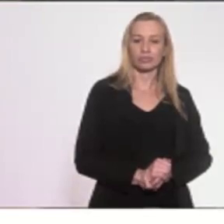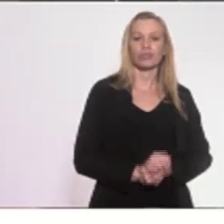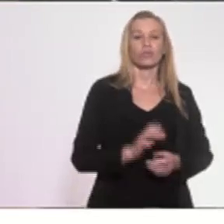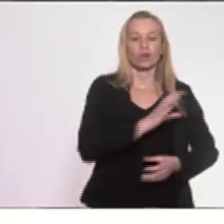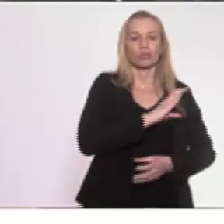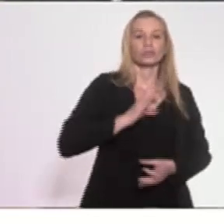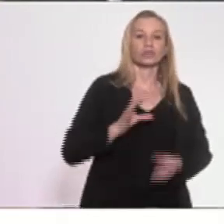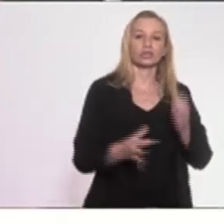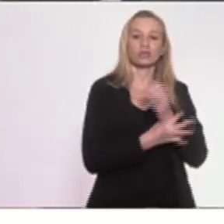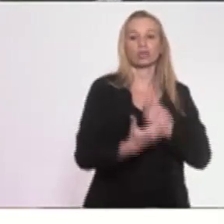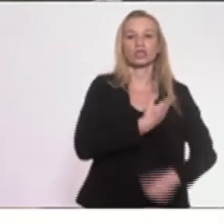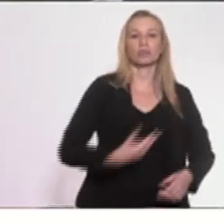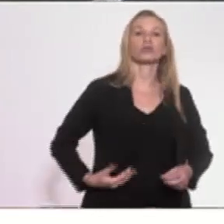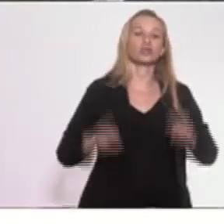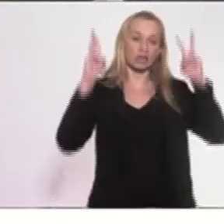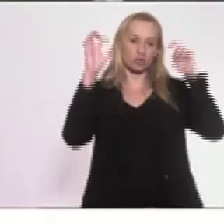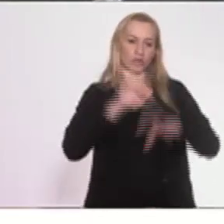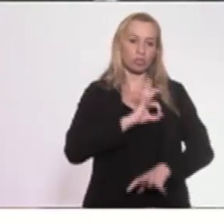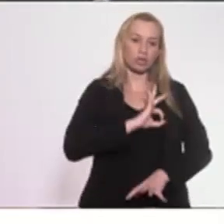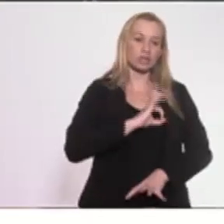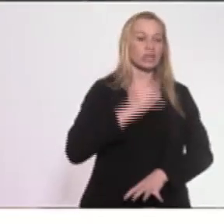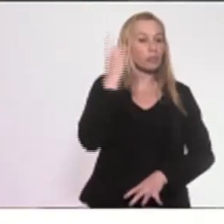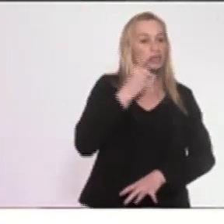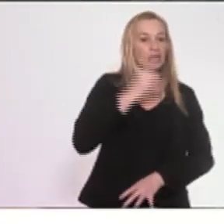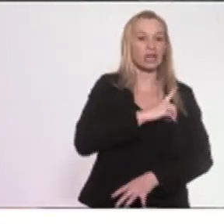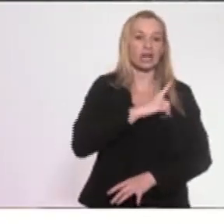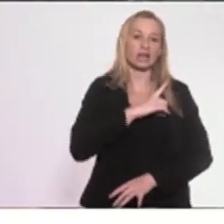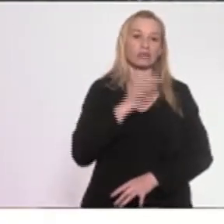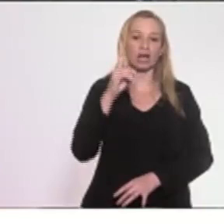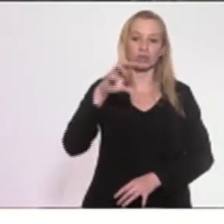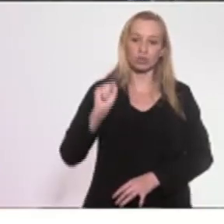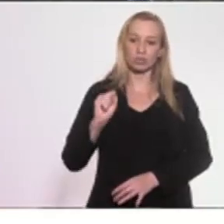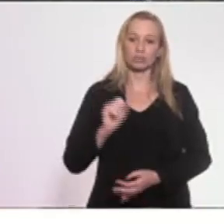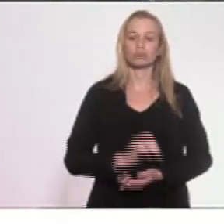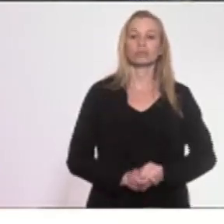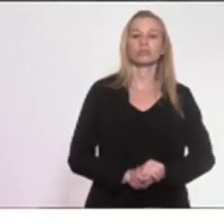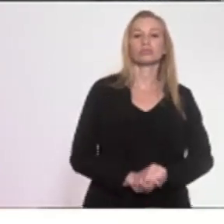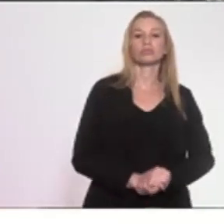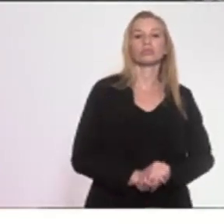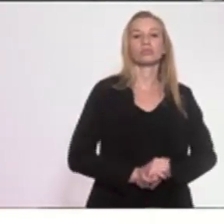Pela Comissão de Segurança Pública e Assuntos de Polícia, deputado delegado Carlos Augusto.